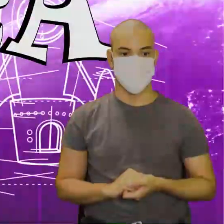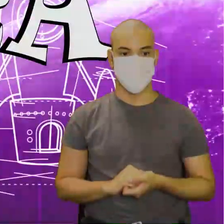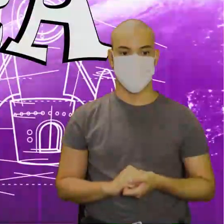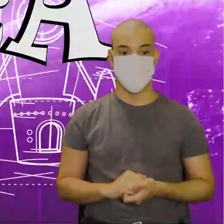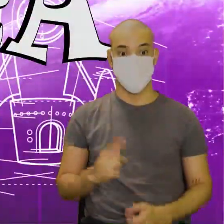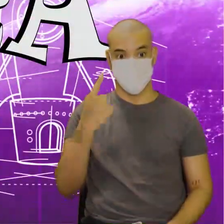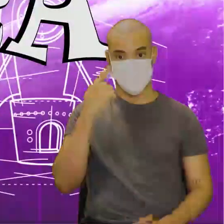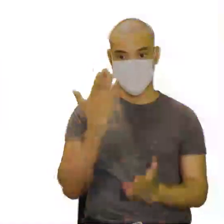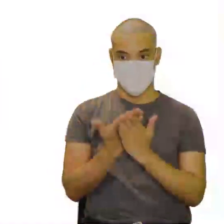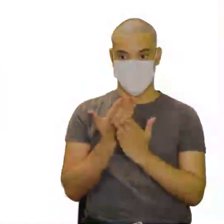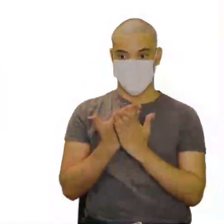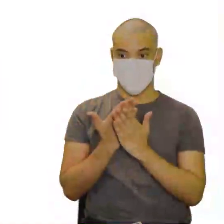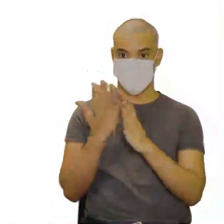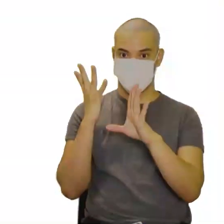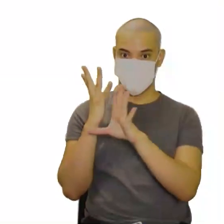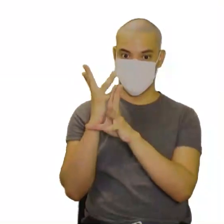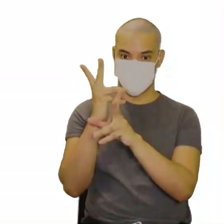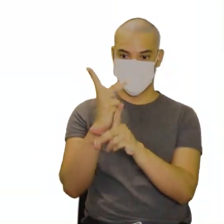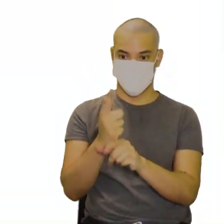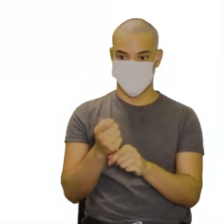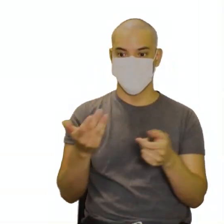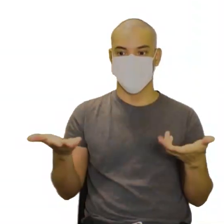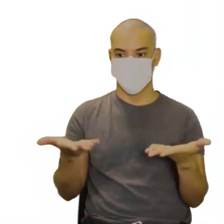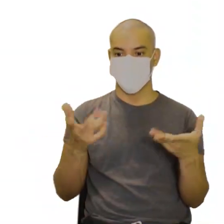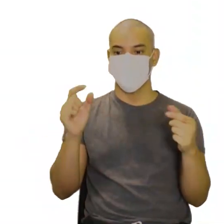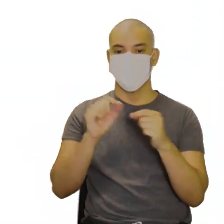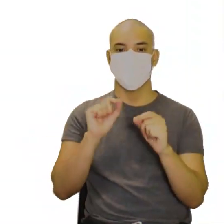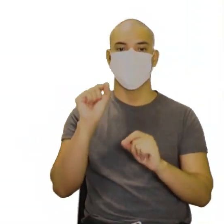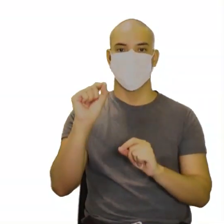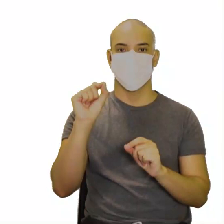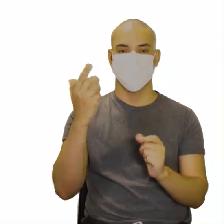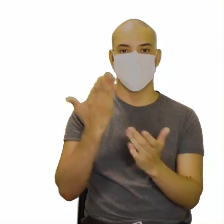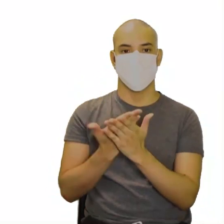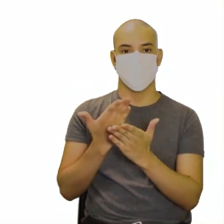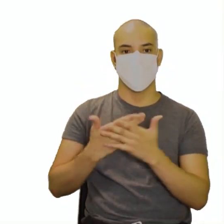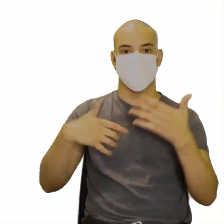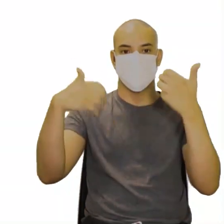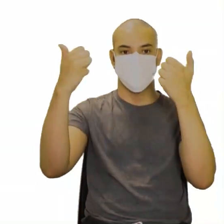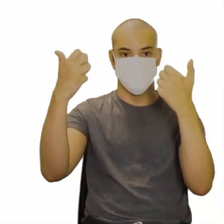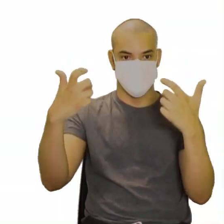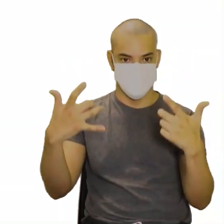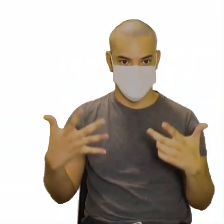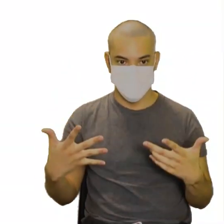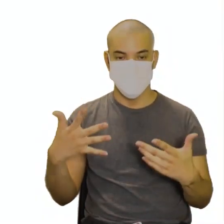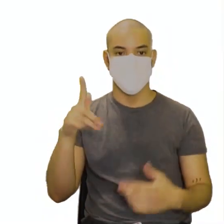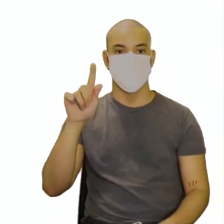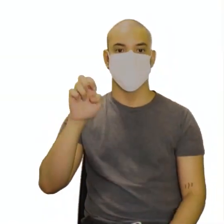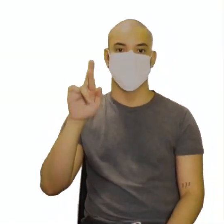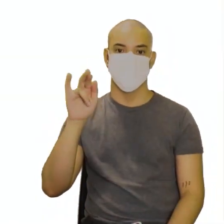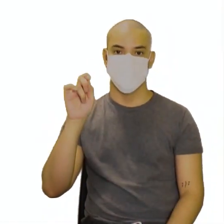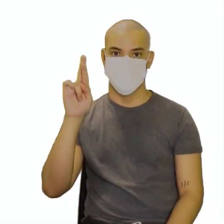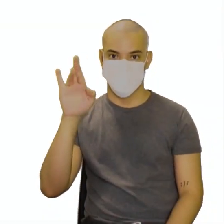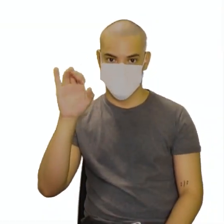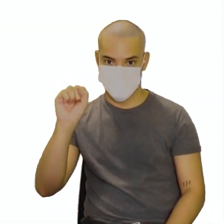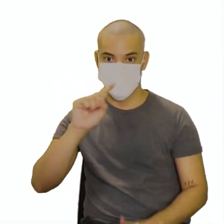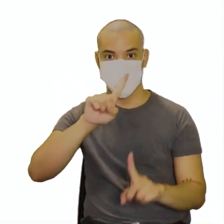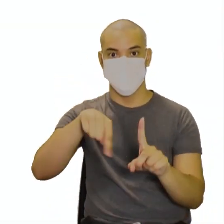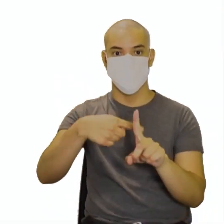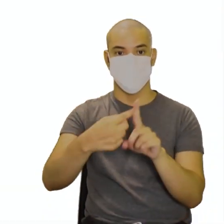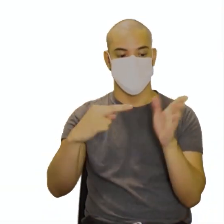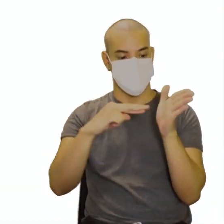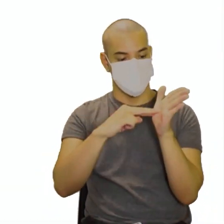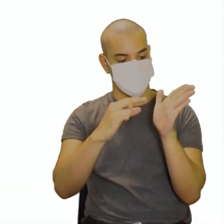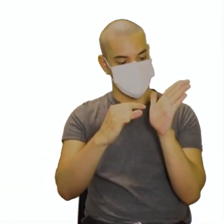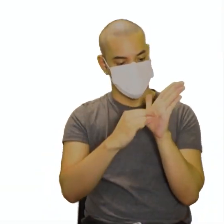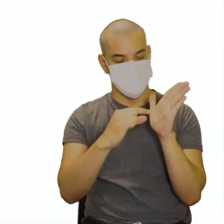só, nossa aula de revisão. Vamos aí, estamos falando de geradores e receptores. Vimos a